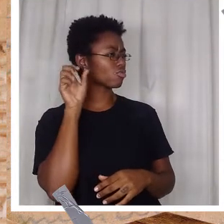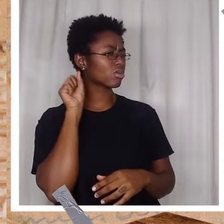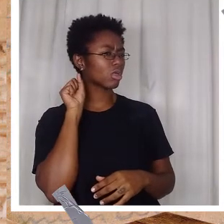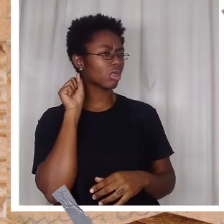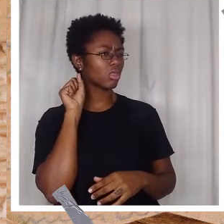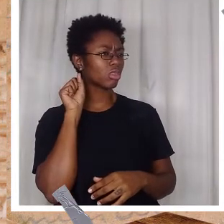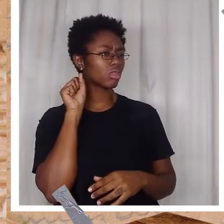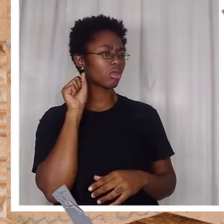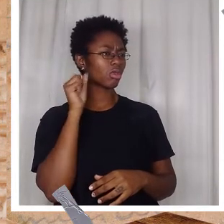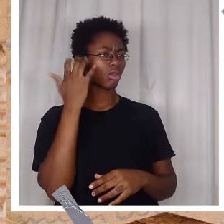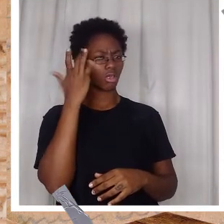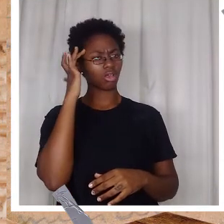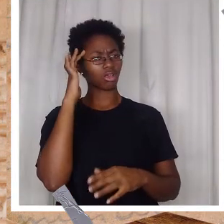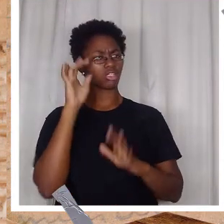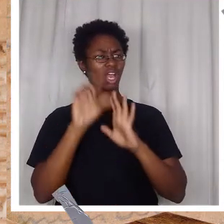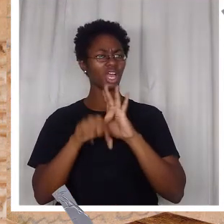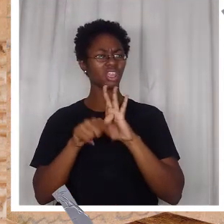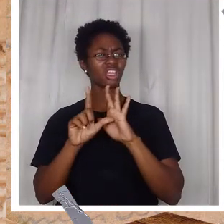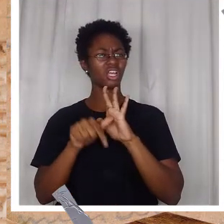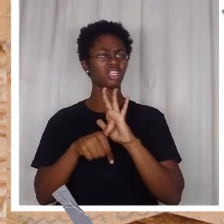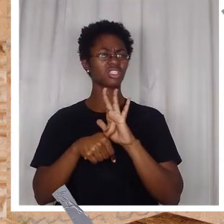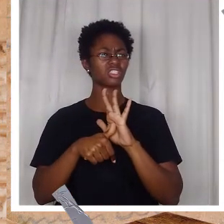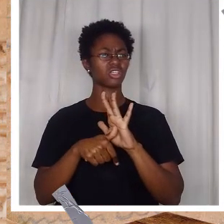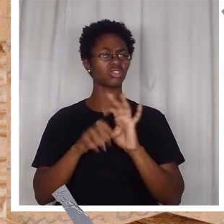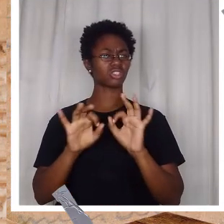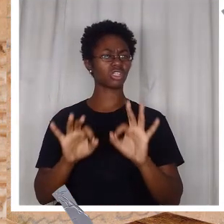rolando delay.